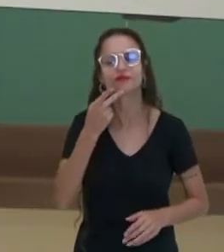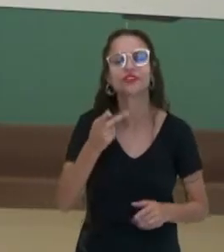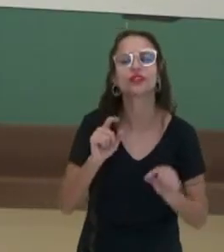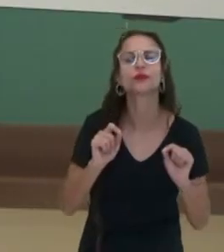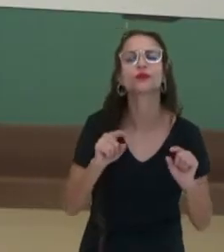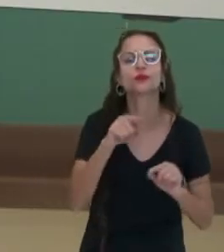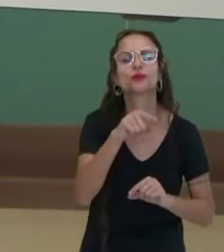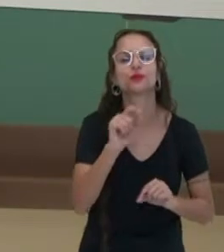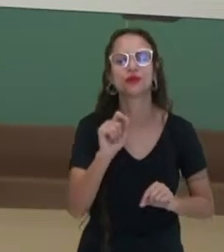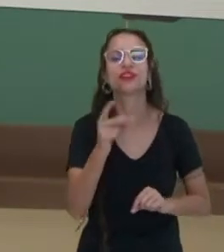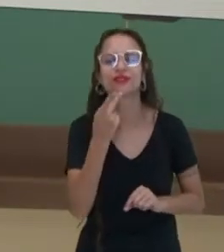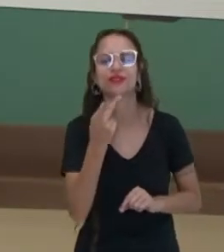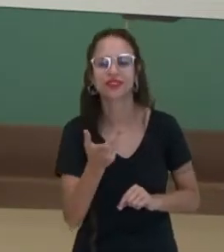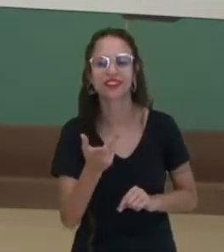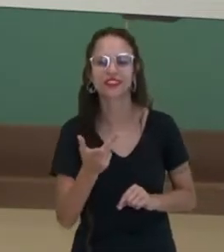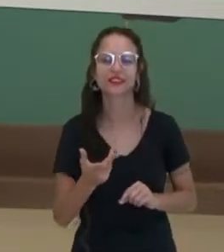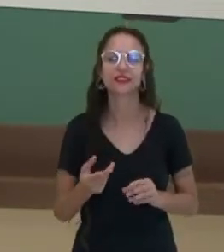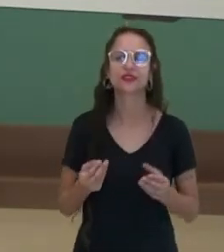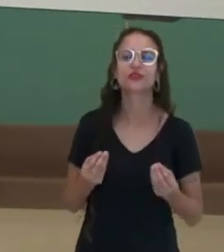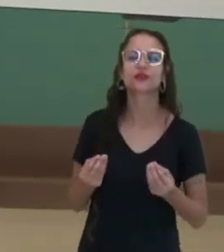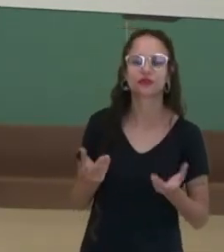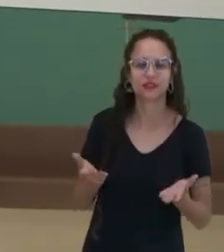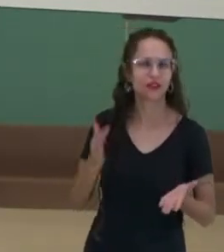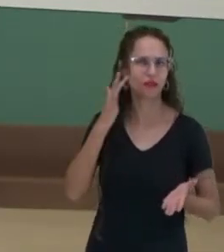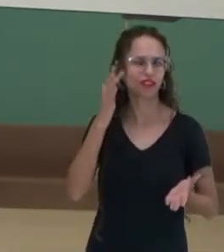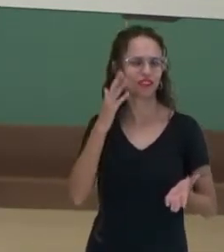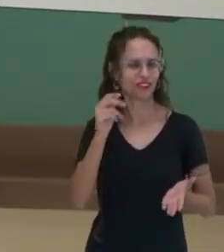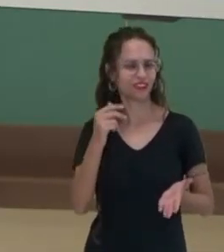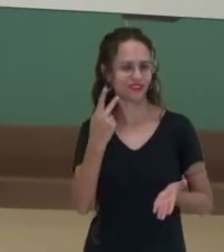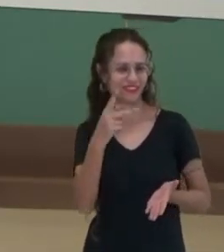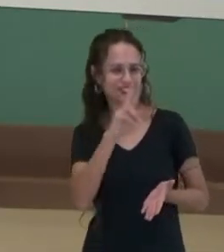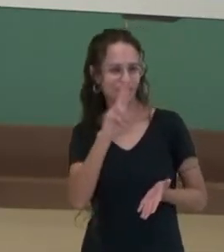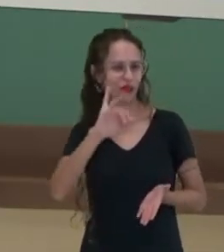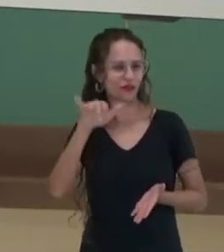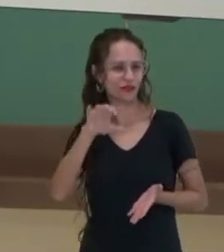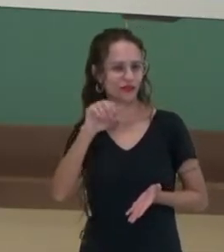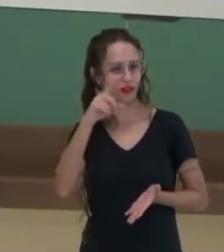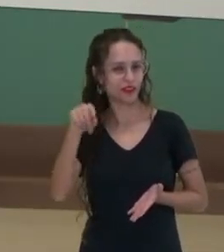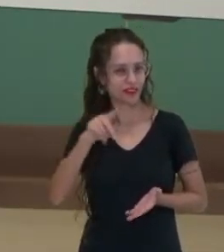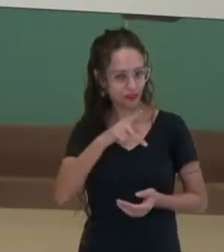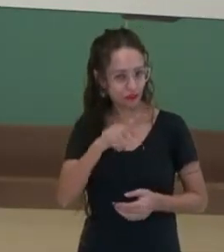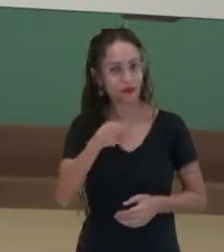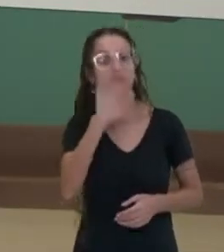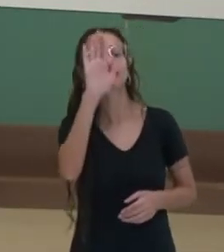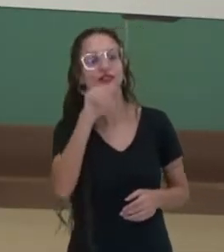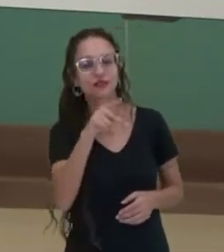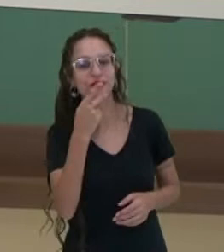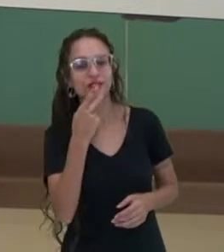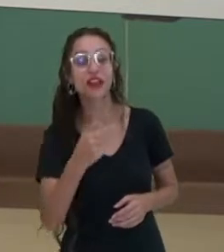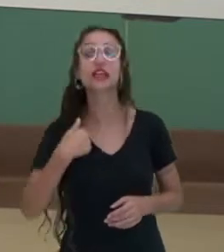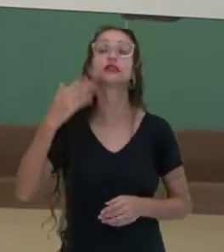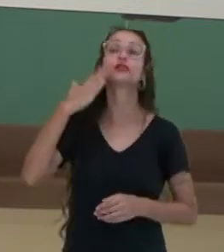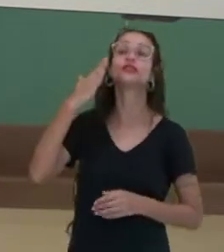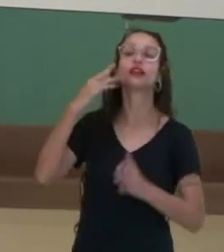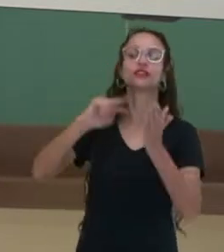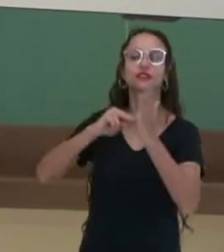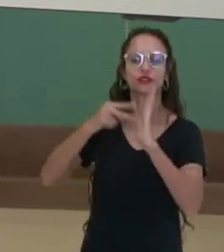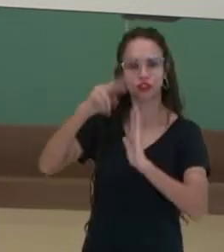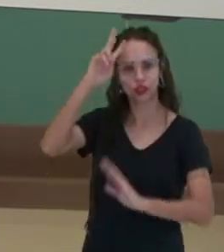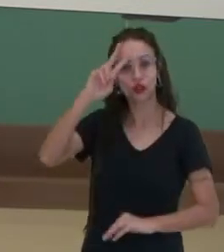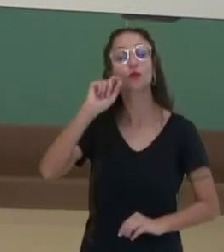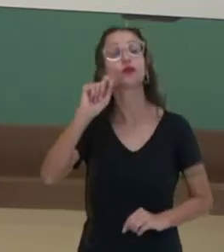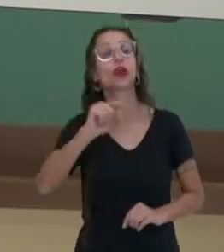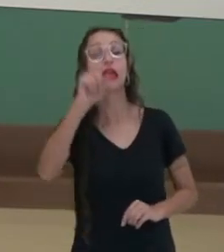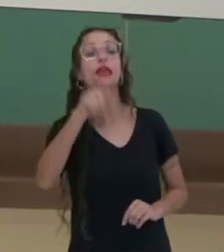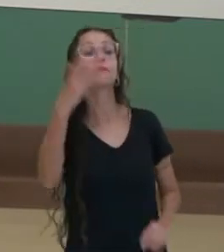fala, Joãozinho. Como assim, Joãozinho? Estou imaginando a sala de aula. Professor, fala, Joãozinho. Eu sei o significado de história. Fala.